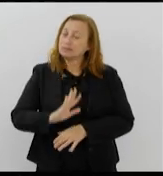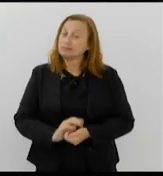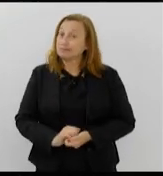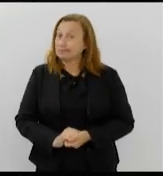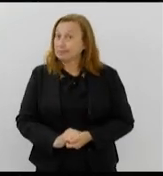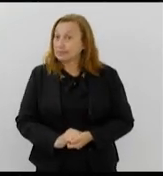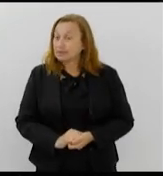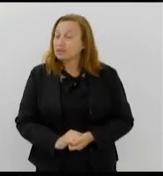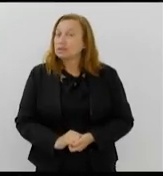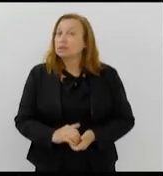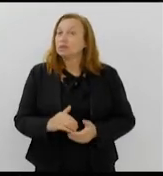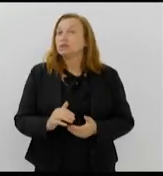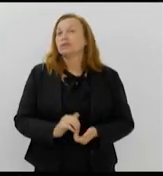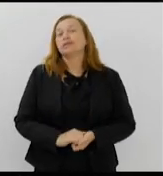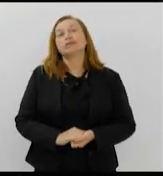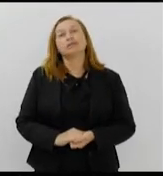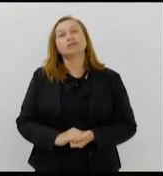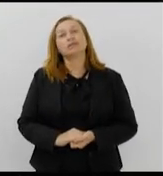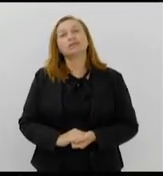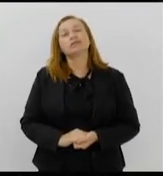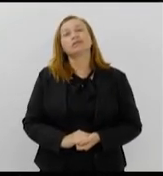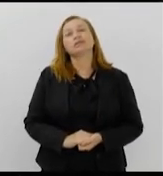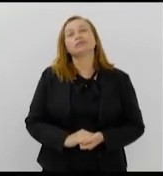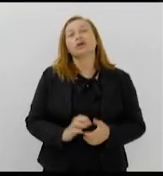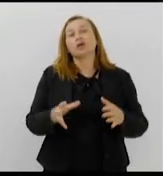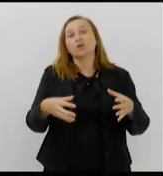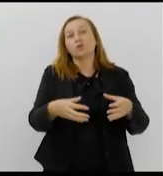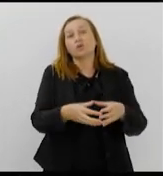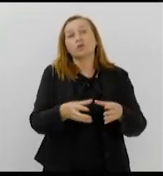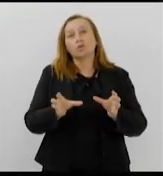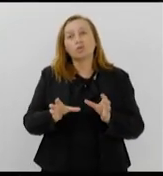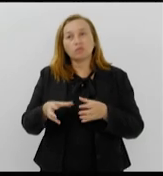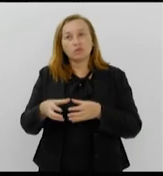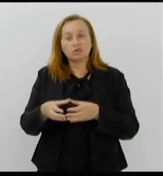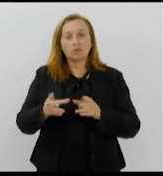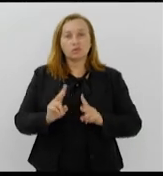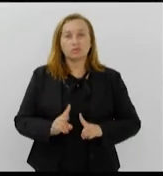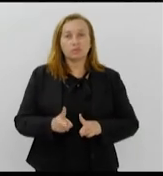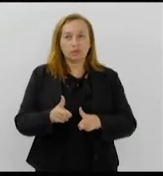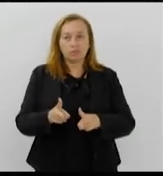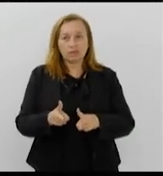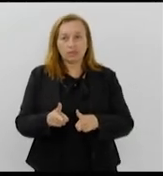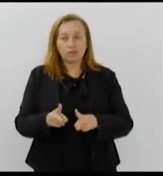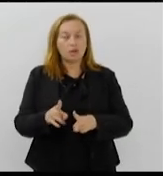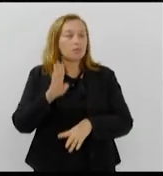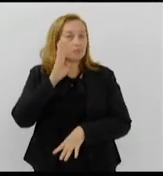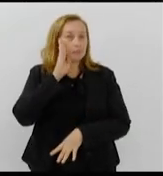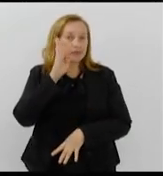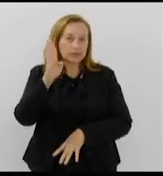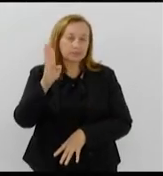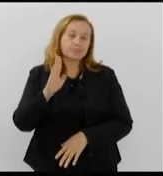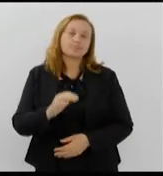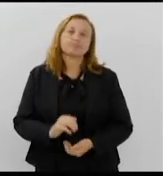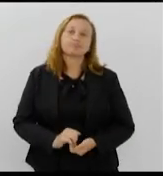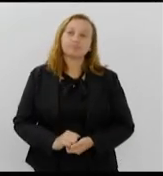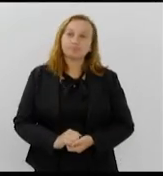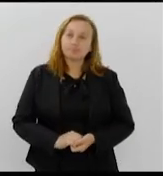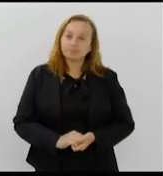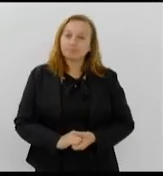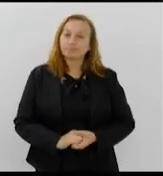E neste mistério, as comissões permanentes são fundamentais.